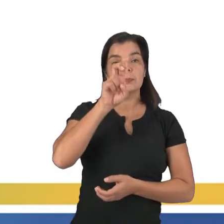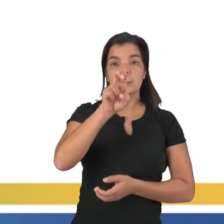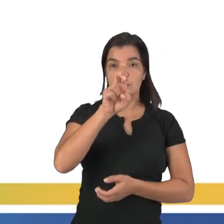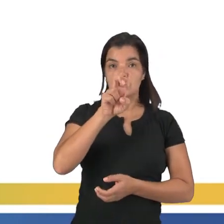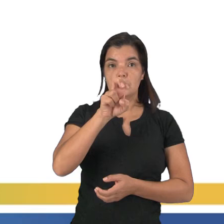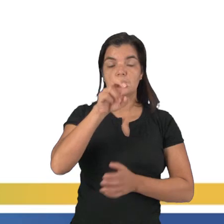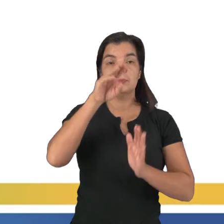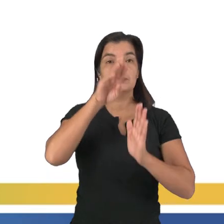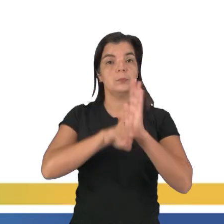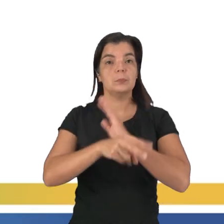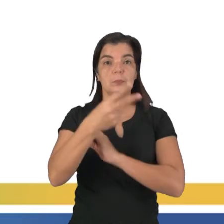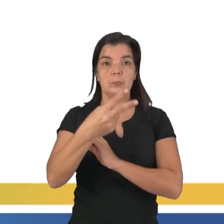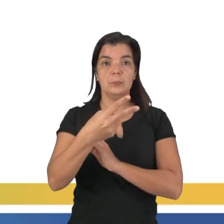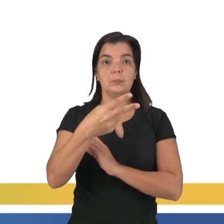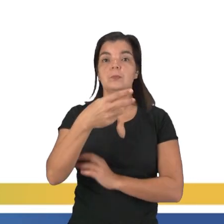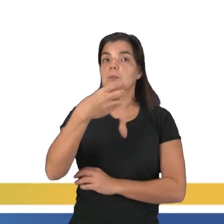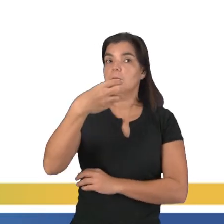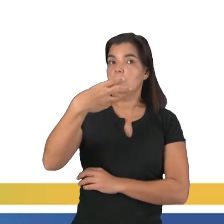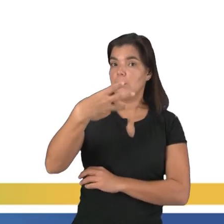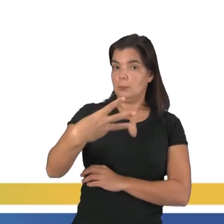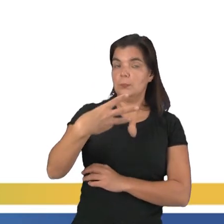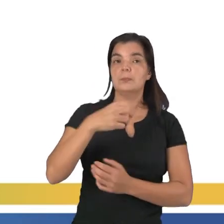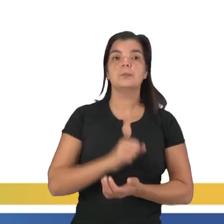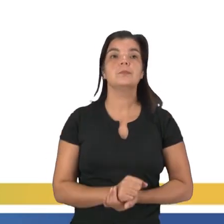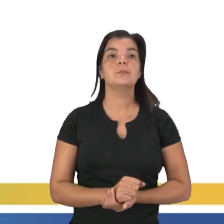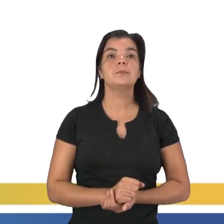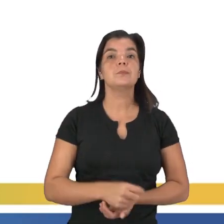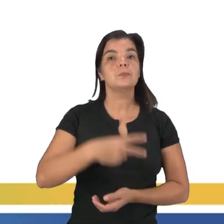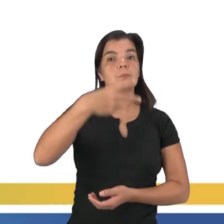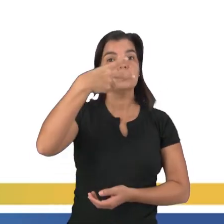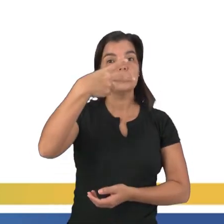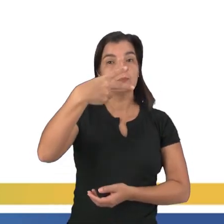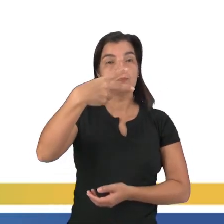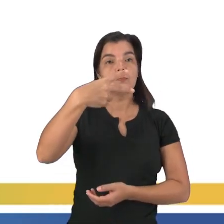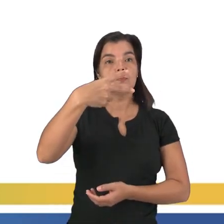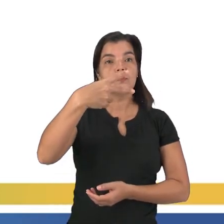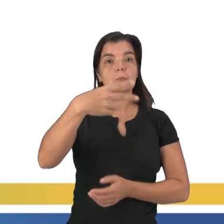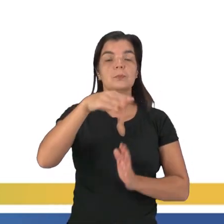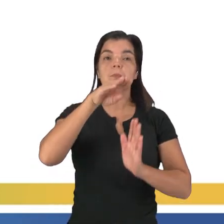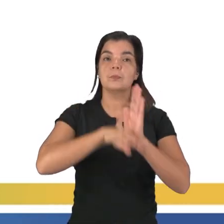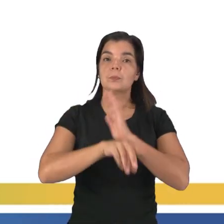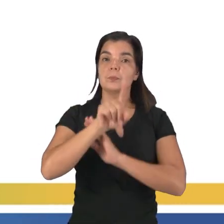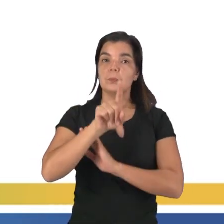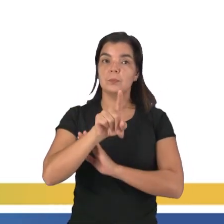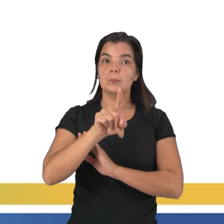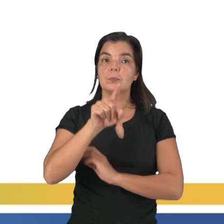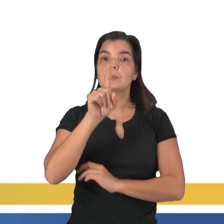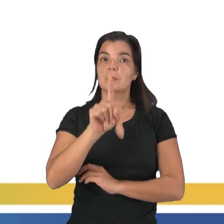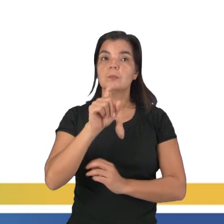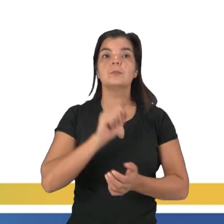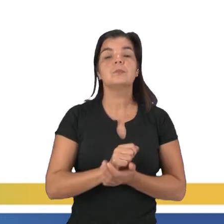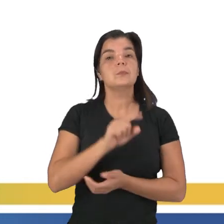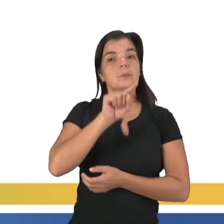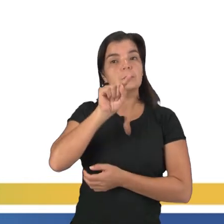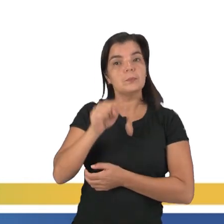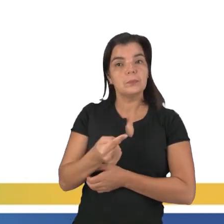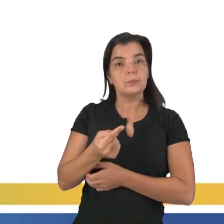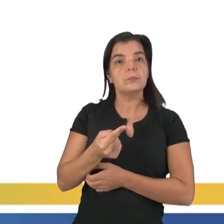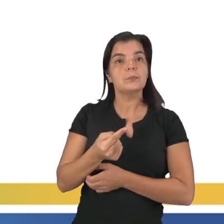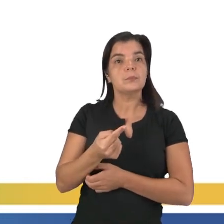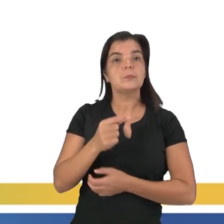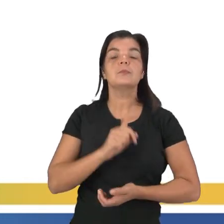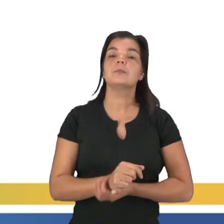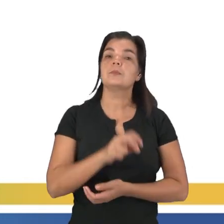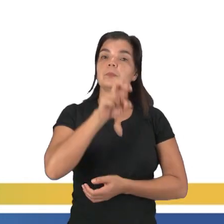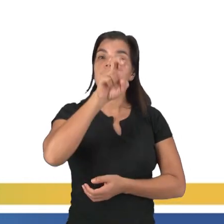Na parte do centésimo, 5 menos 2, que é igual a 3. Na parte do décimo, 2 menos 1, que vai ser igual a 1.